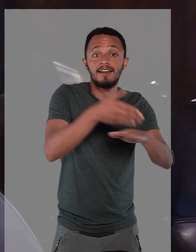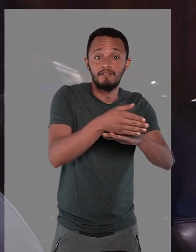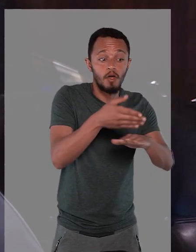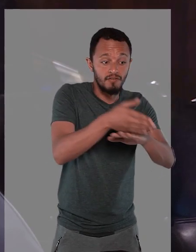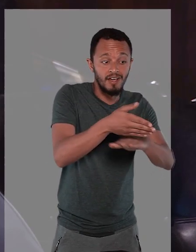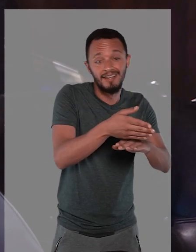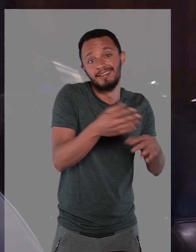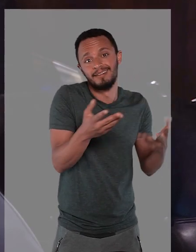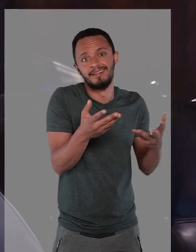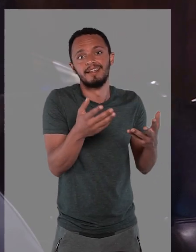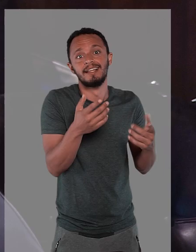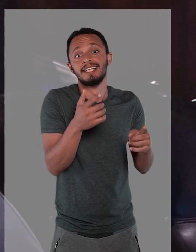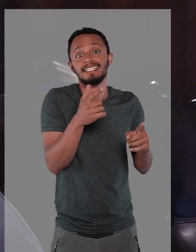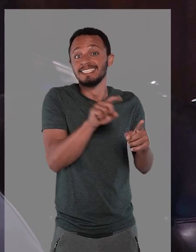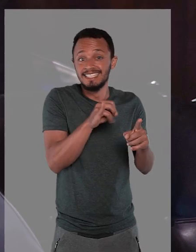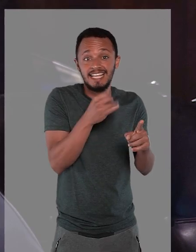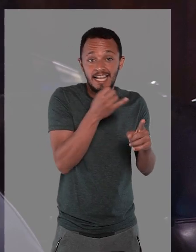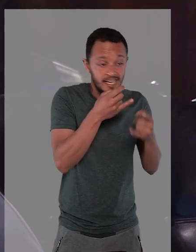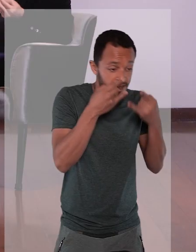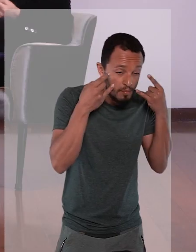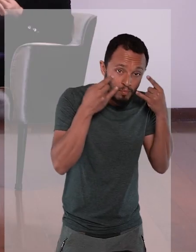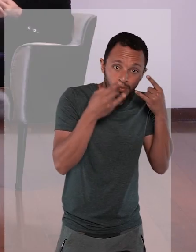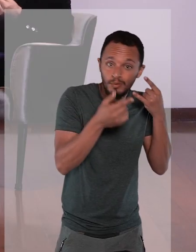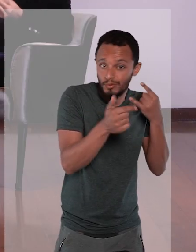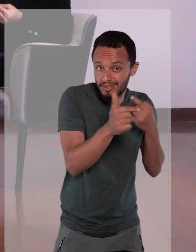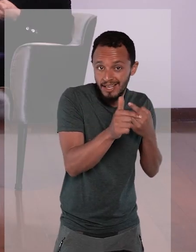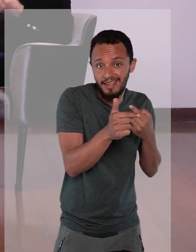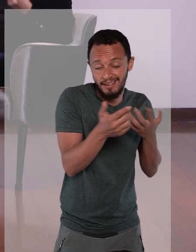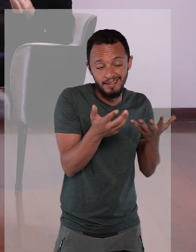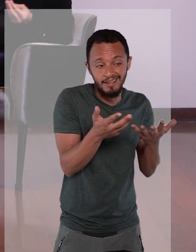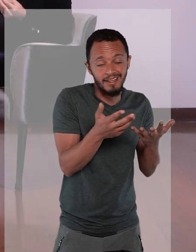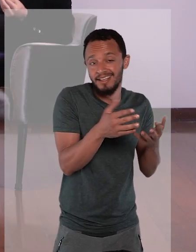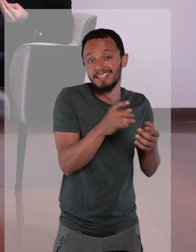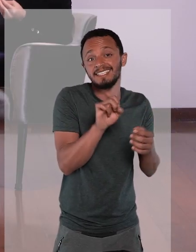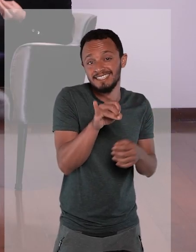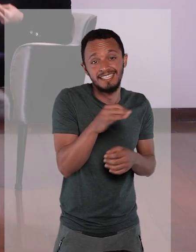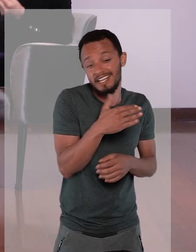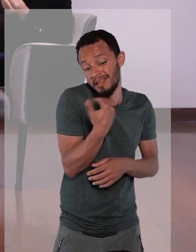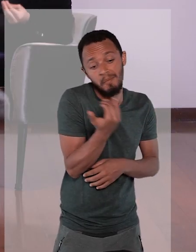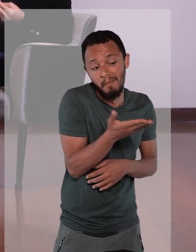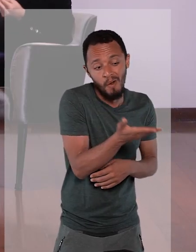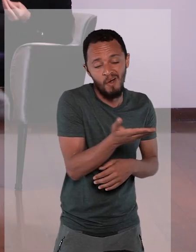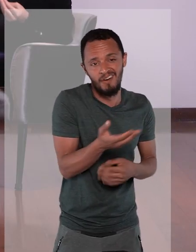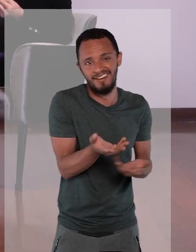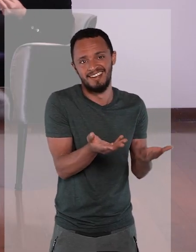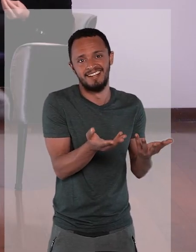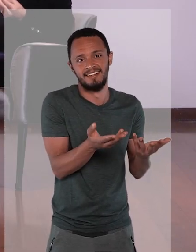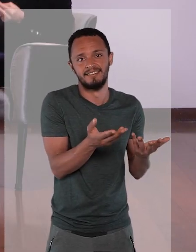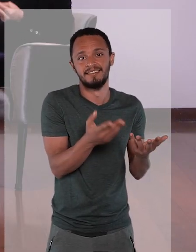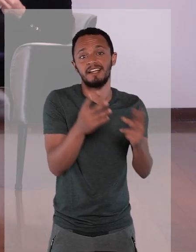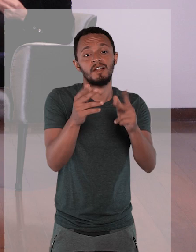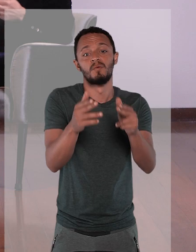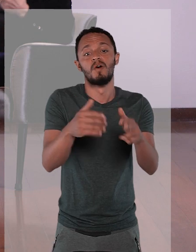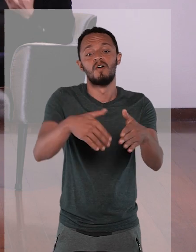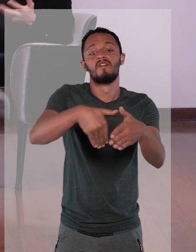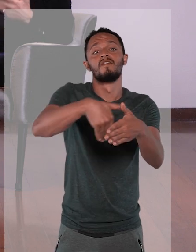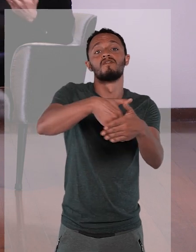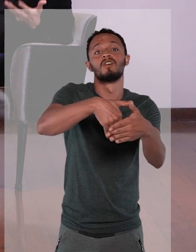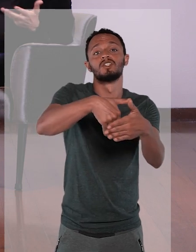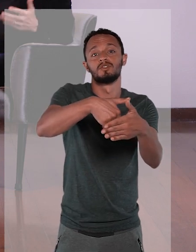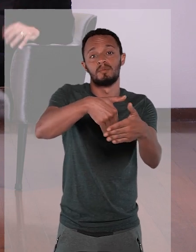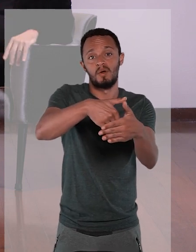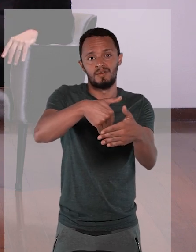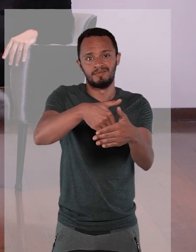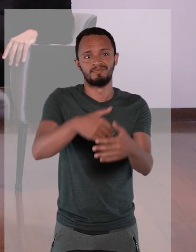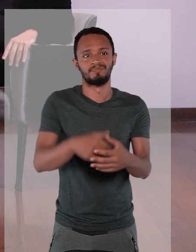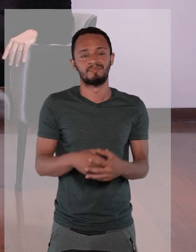se não conseguir diferenciar uma coisa da outra, né, é a mesma coisa o futebol. Mas futebol, você vai... Pavão,